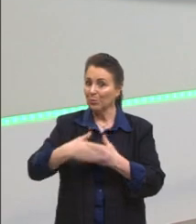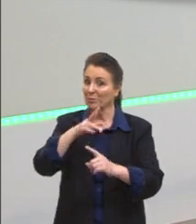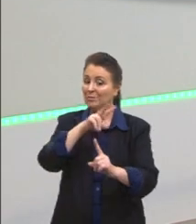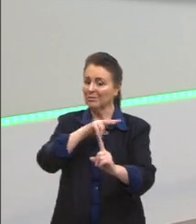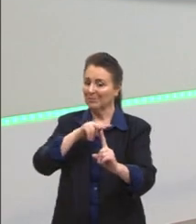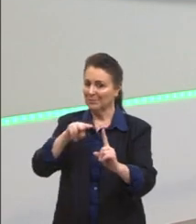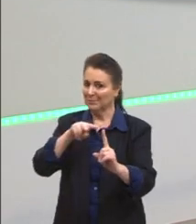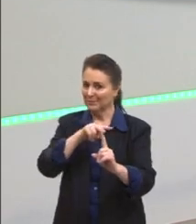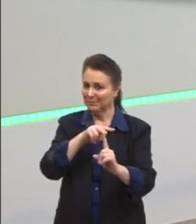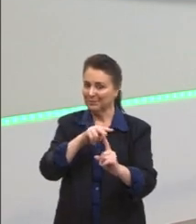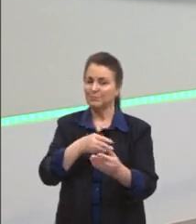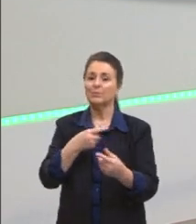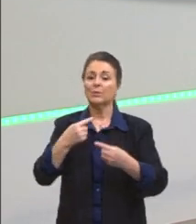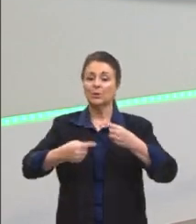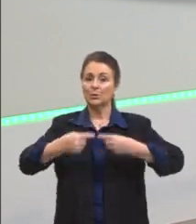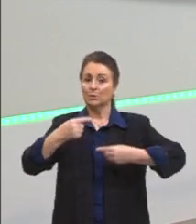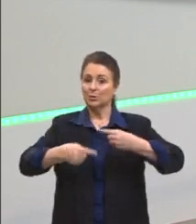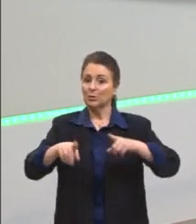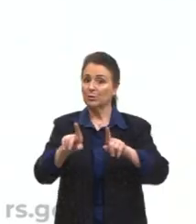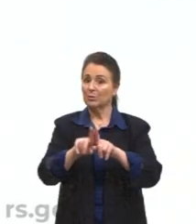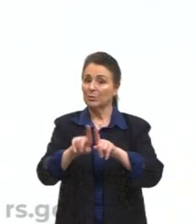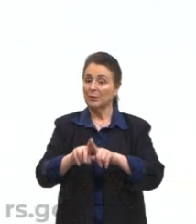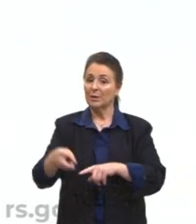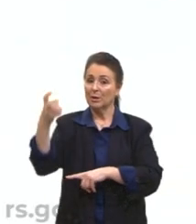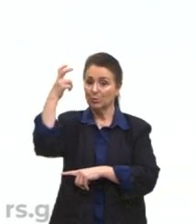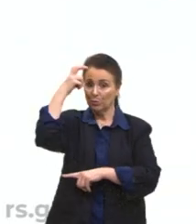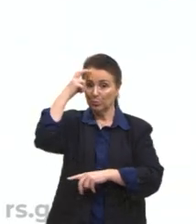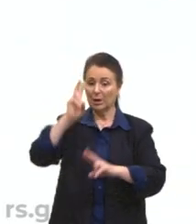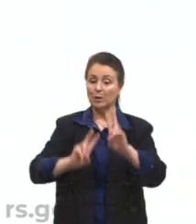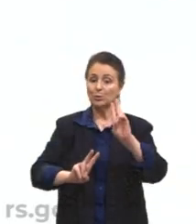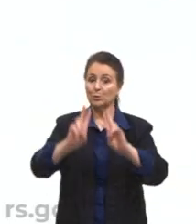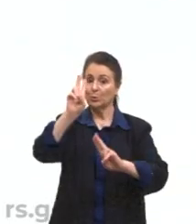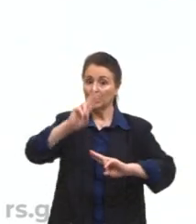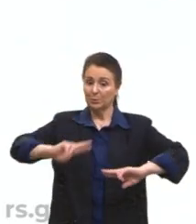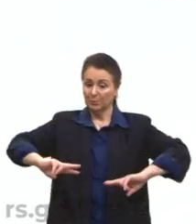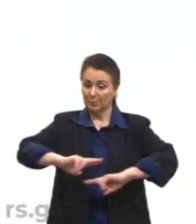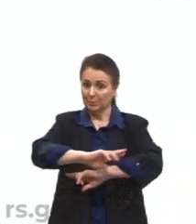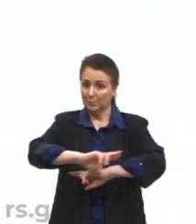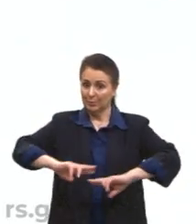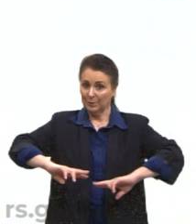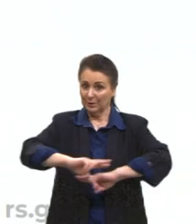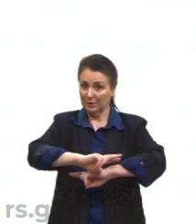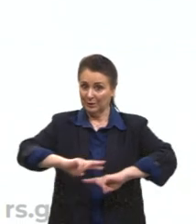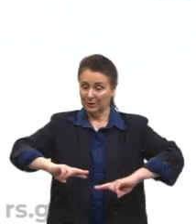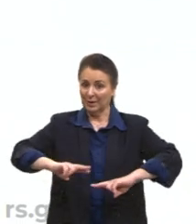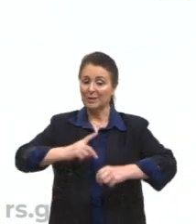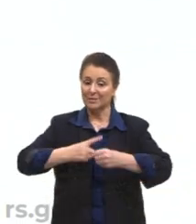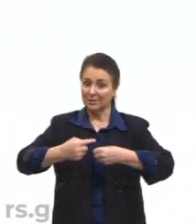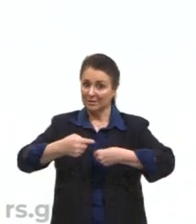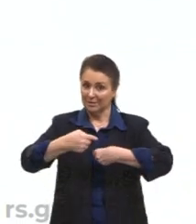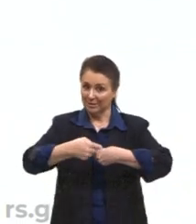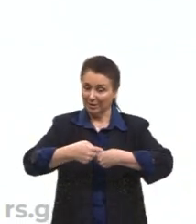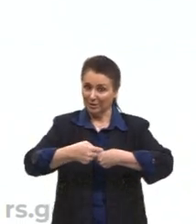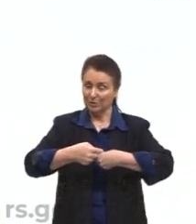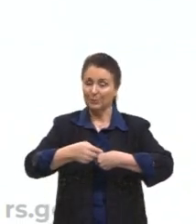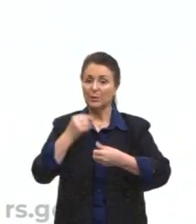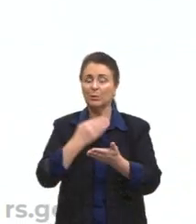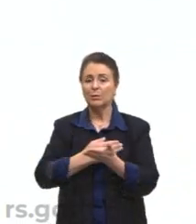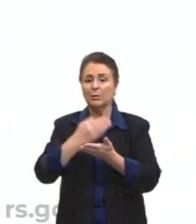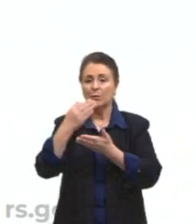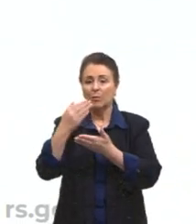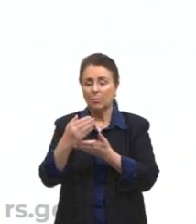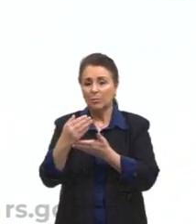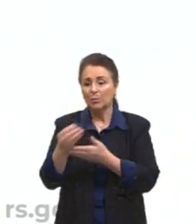Nós discutimos também a questão das culturas urbanas a partir da da modernização do Brasil